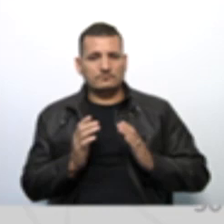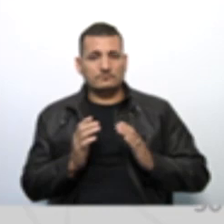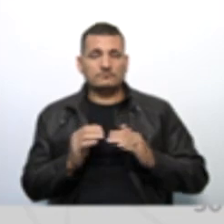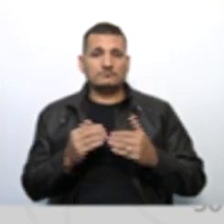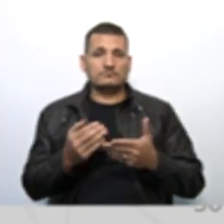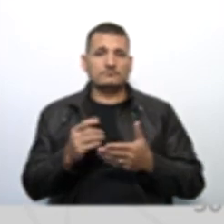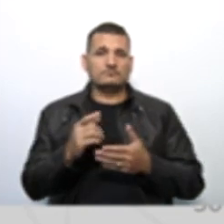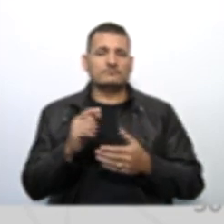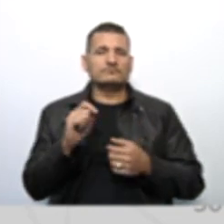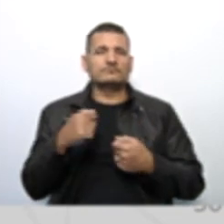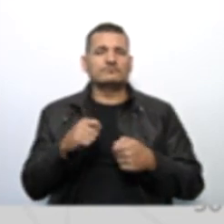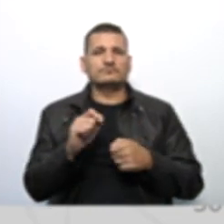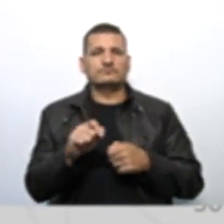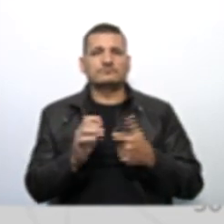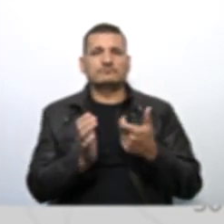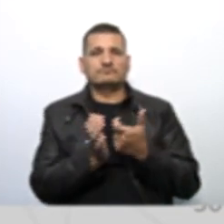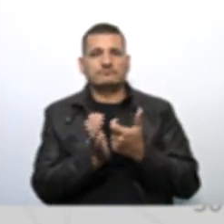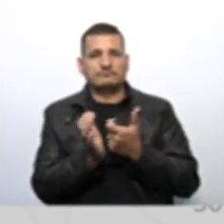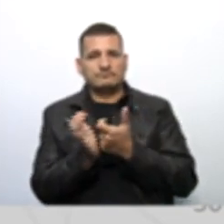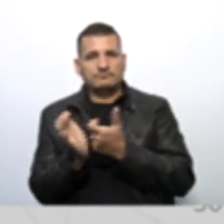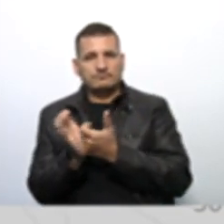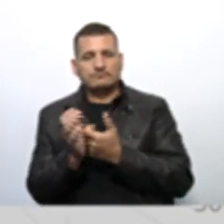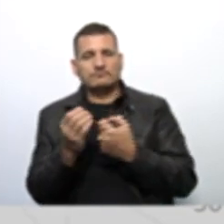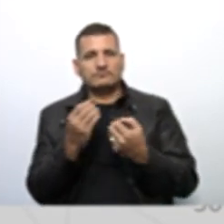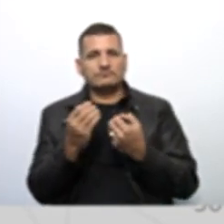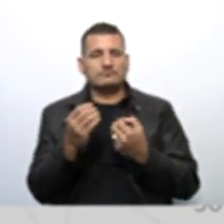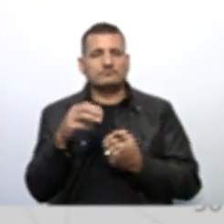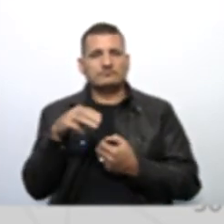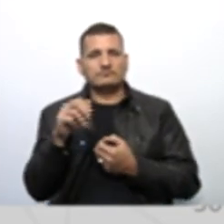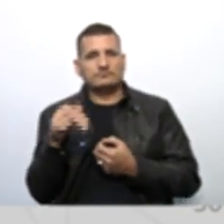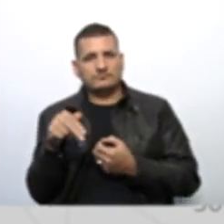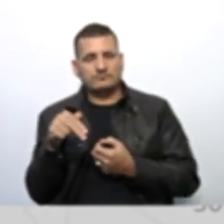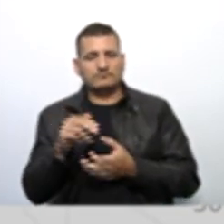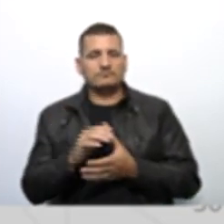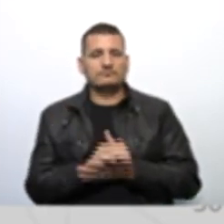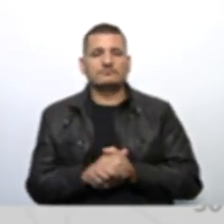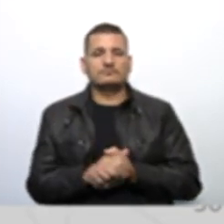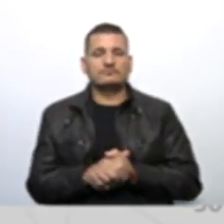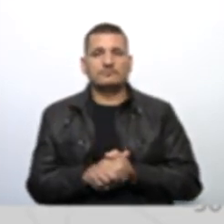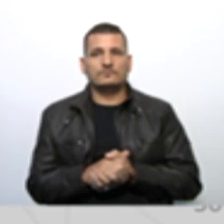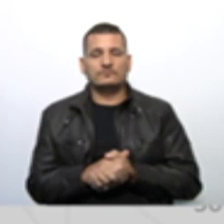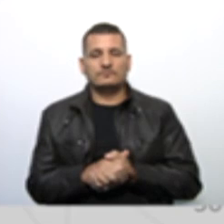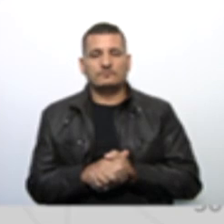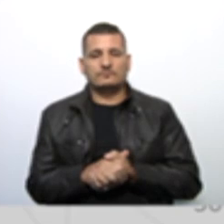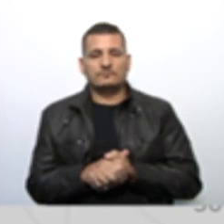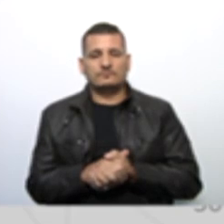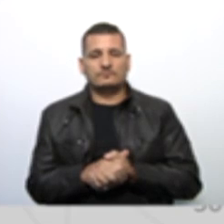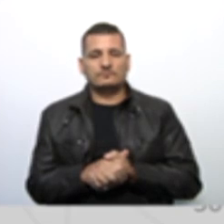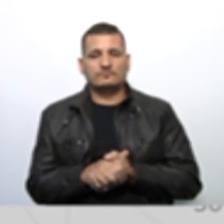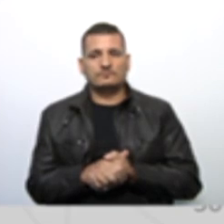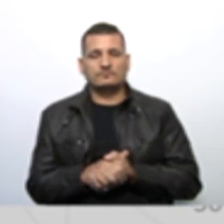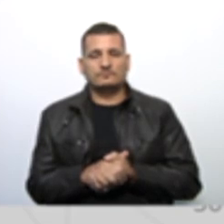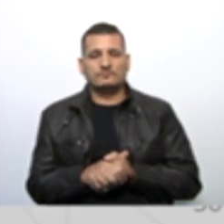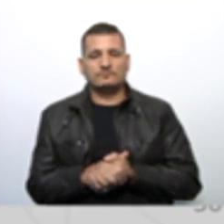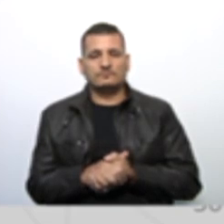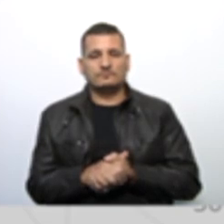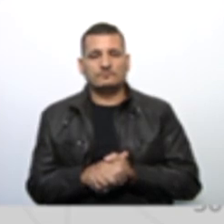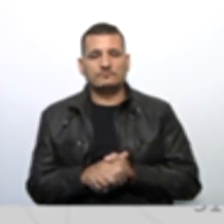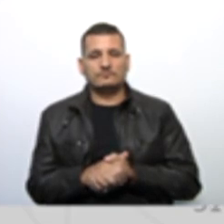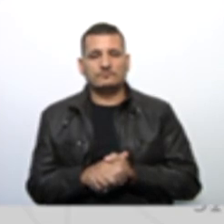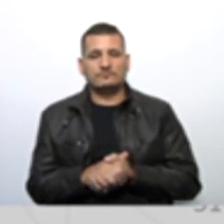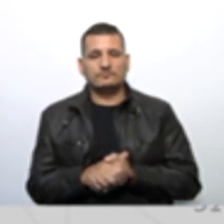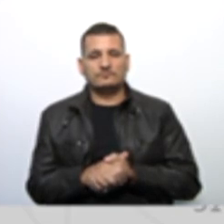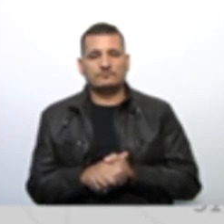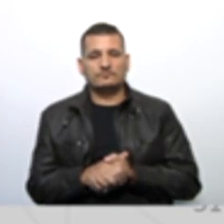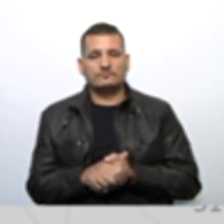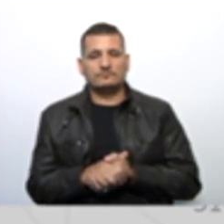tenho que classificar como MAN, ok, pessoal? Vamos para a próxima questão aí. Se